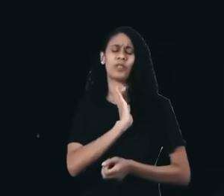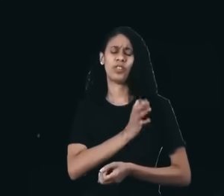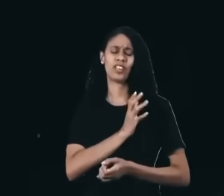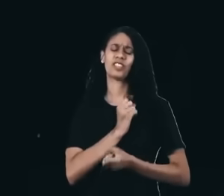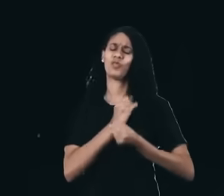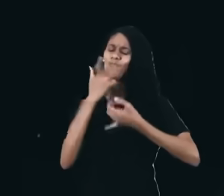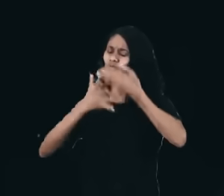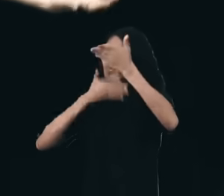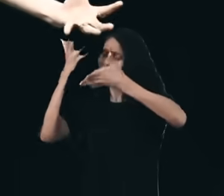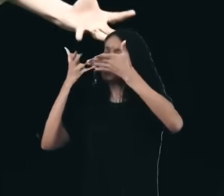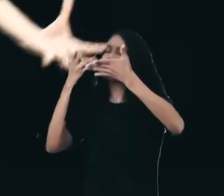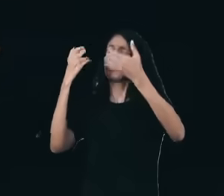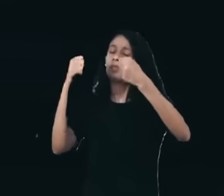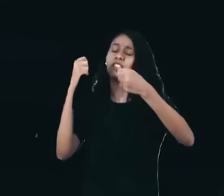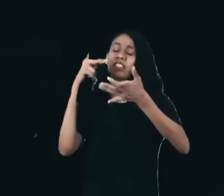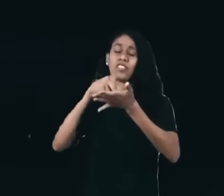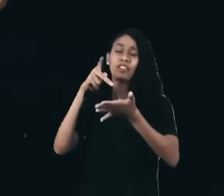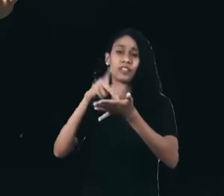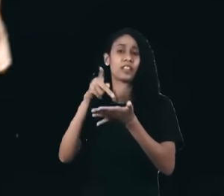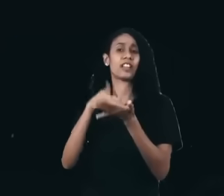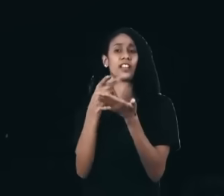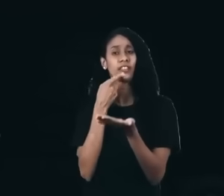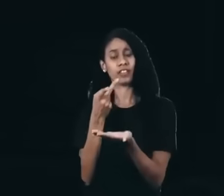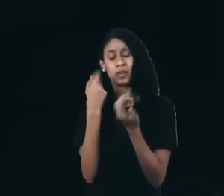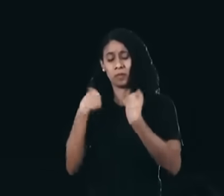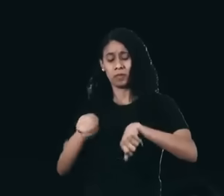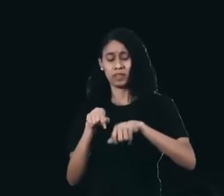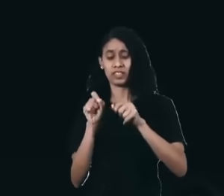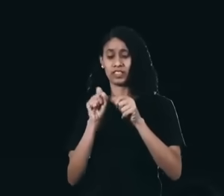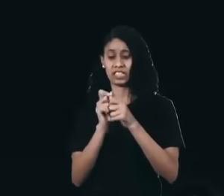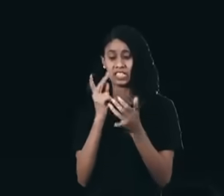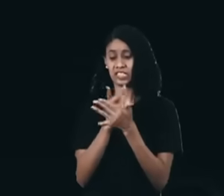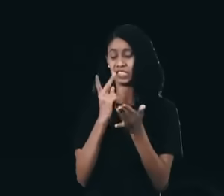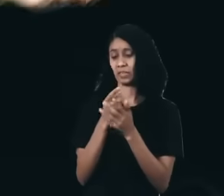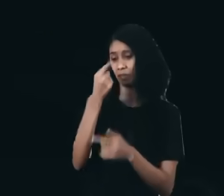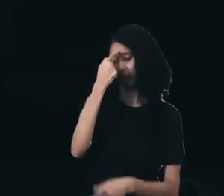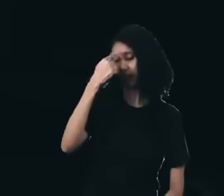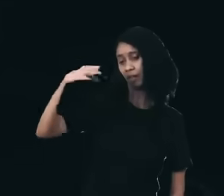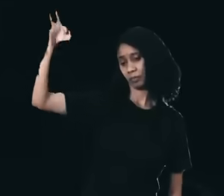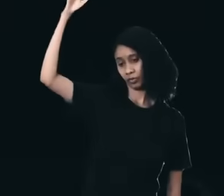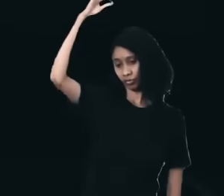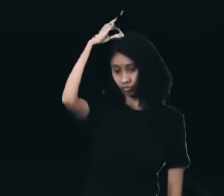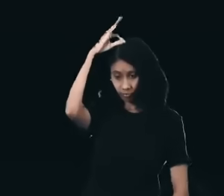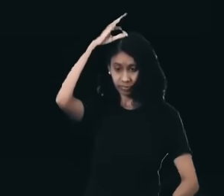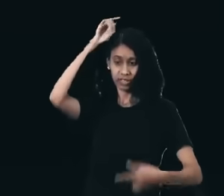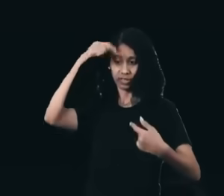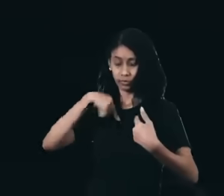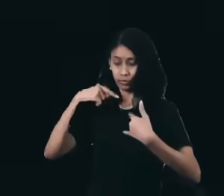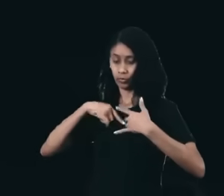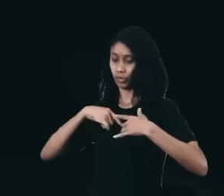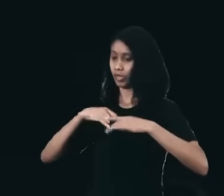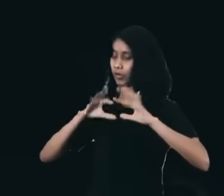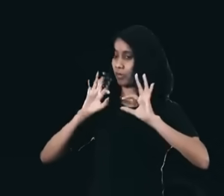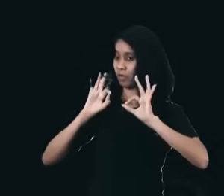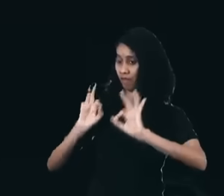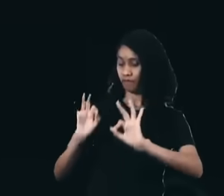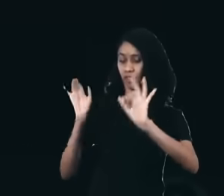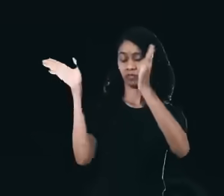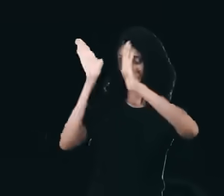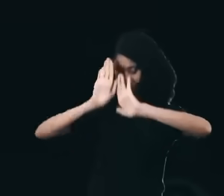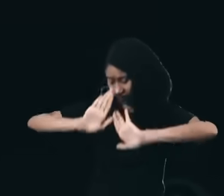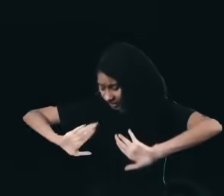verdadeira. Você não precisa querer o tempo todo se travestir de uma espiritualidade, de uma mulher extremamente